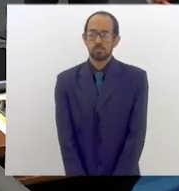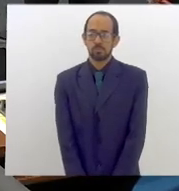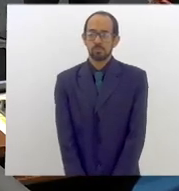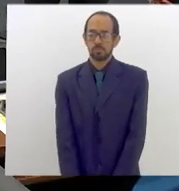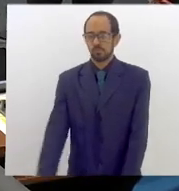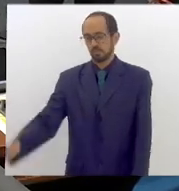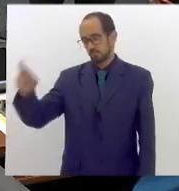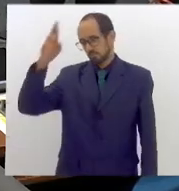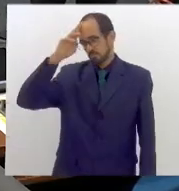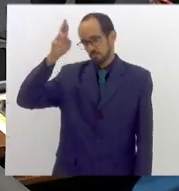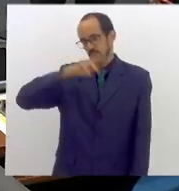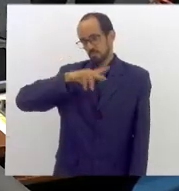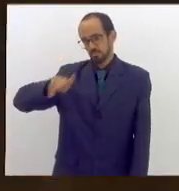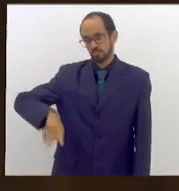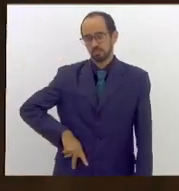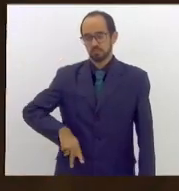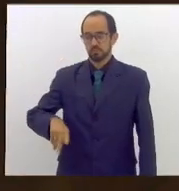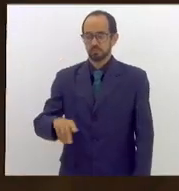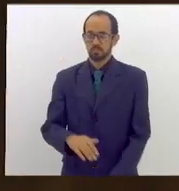senhor presidente